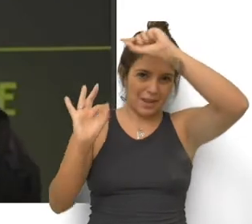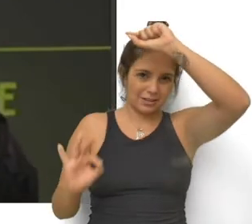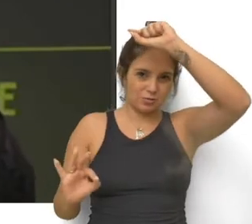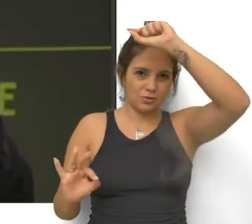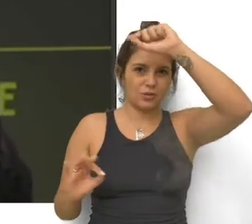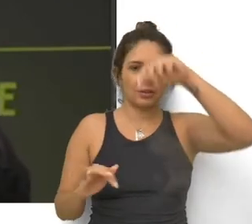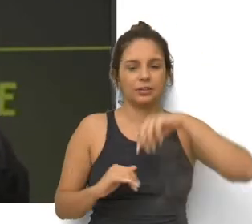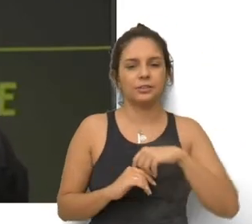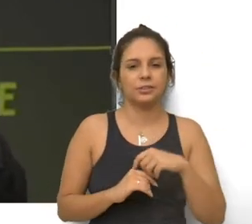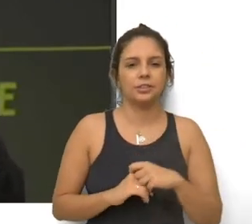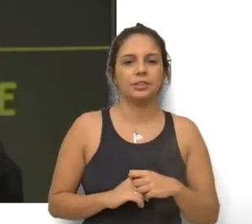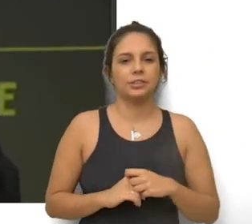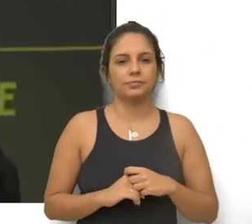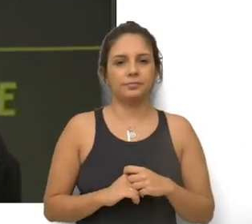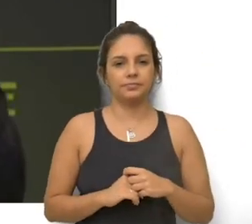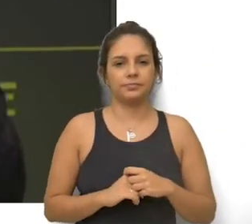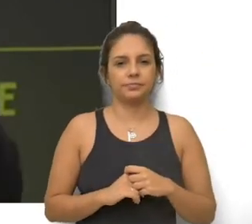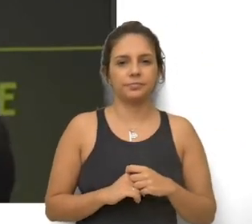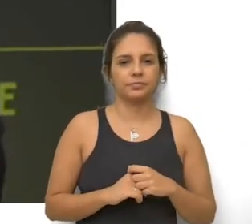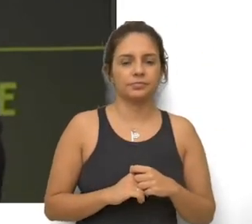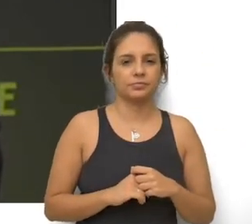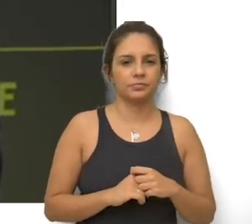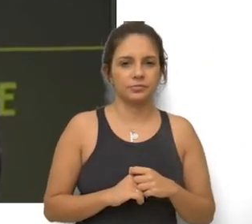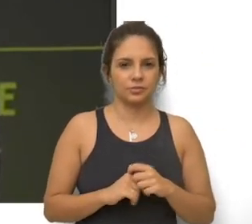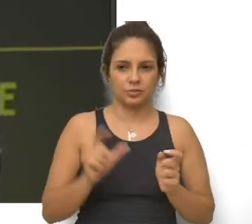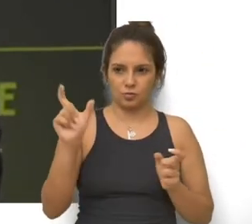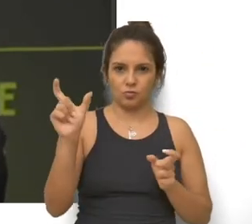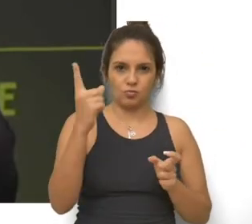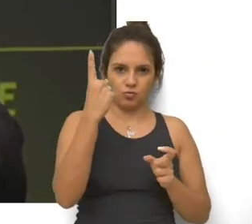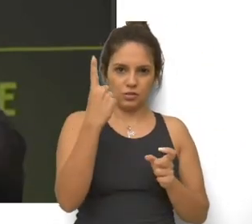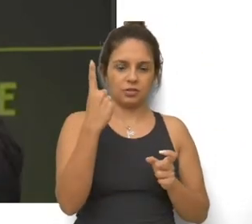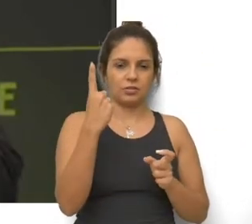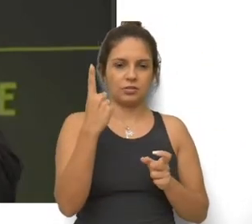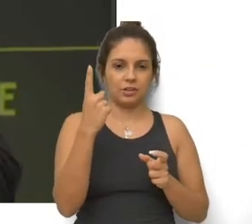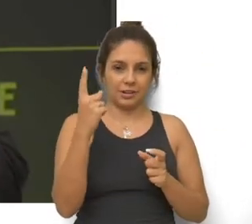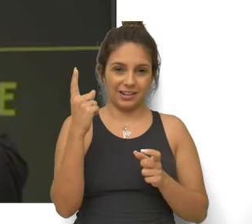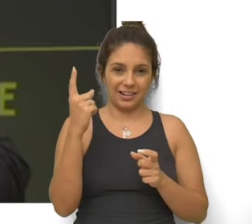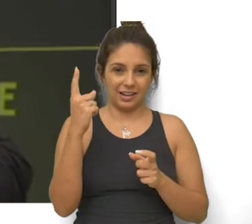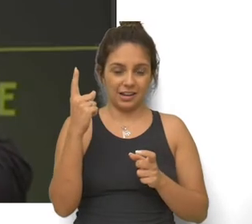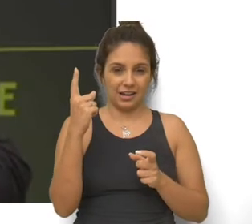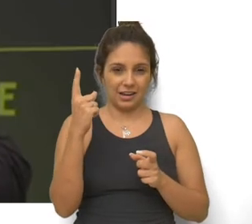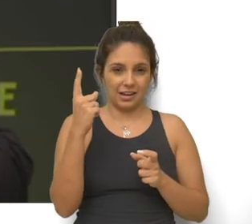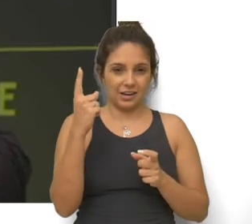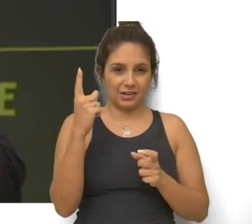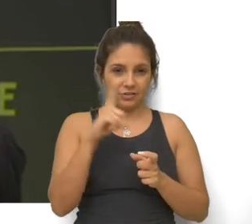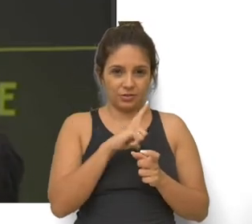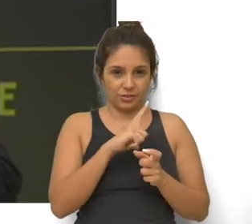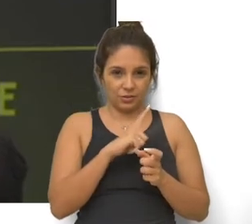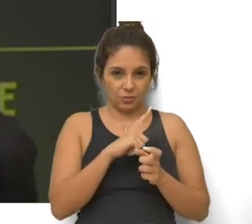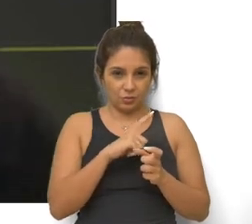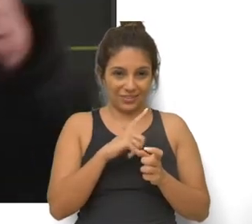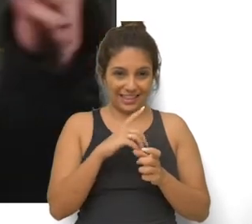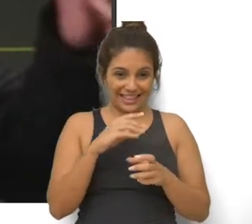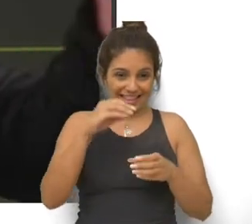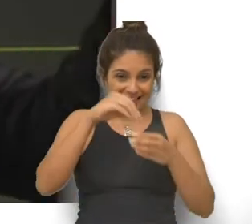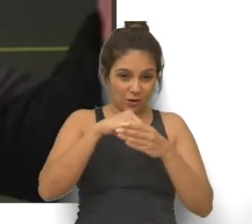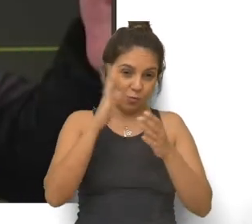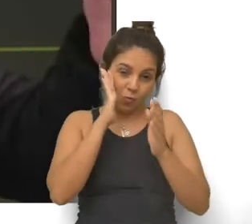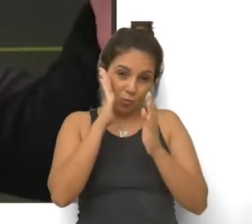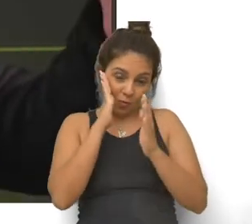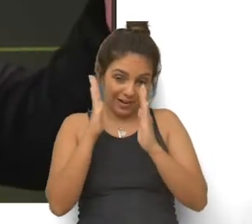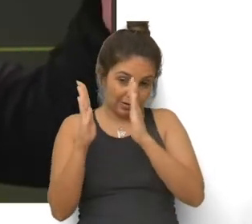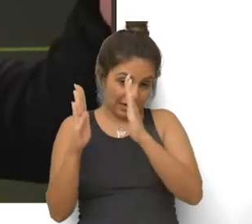é 1 metro, né, gente? Vamos falar a verdade. Uma grossura de 1 metro. E a flecheira é a seguinte: ela dentro do quarto ela é